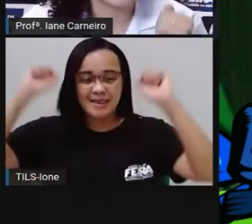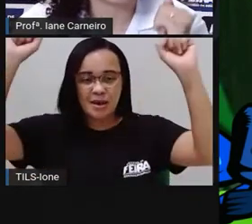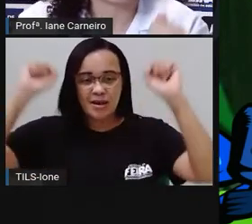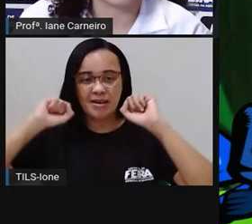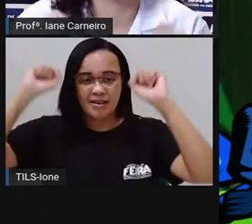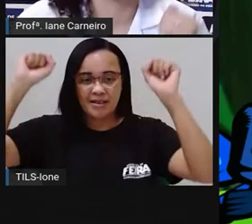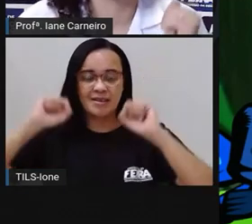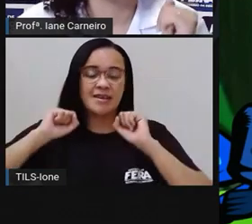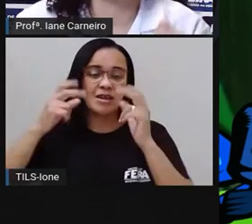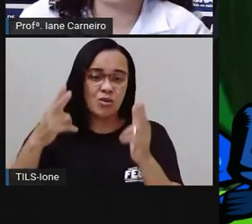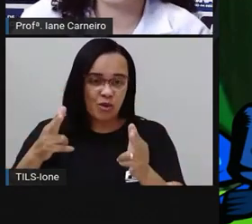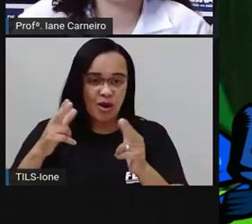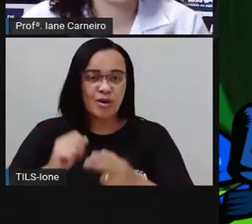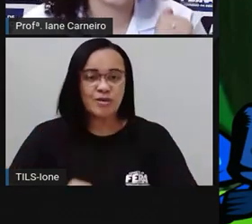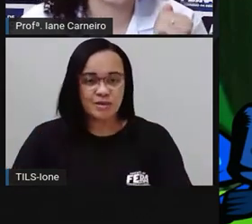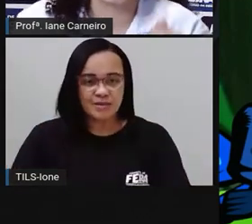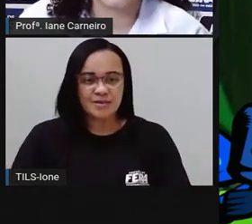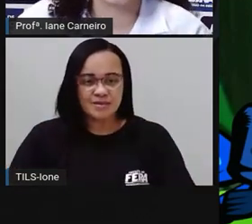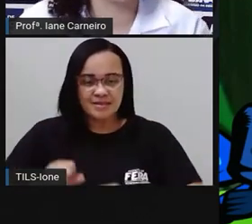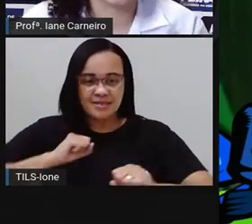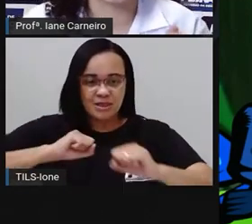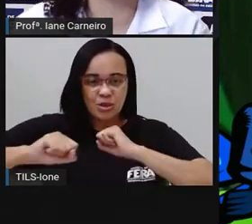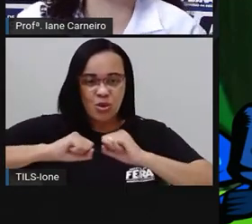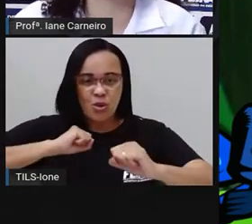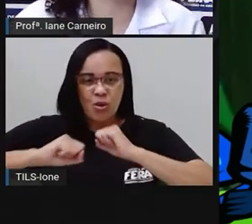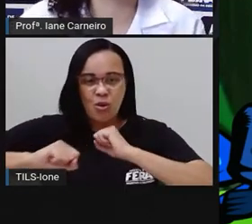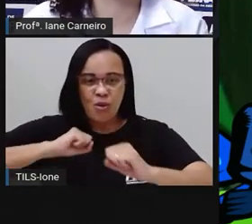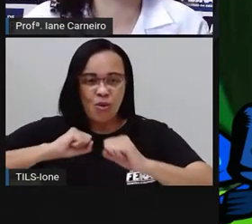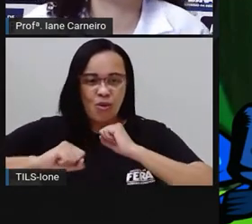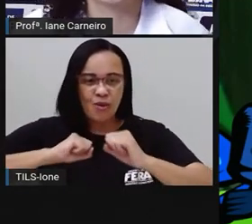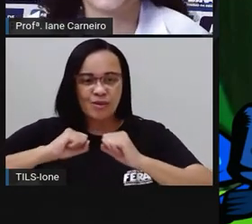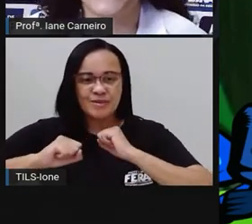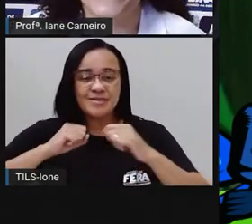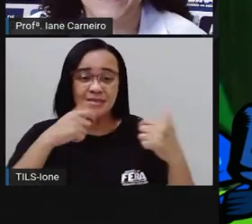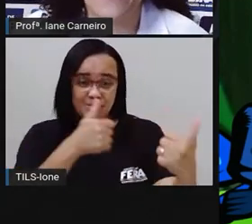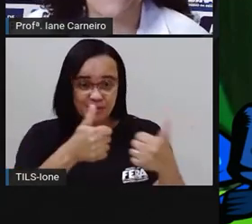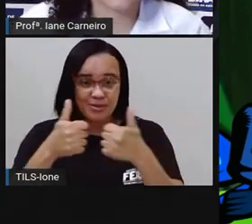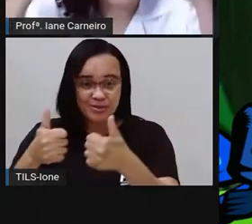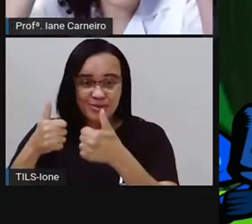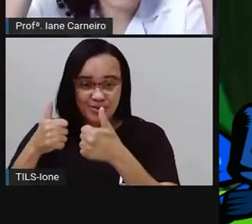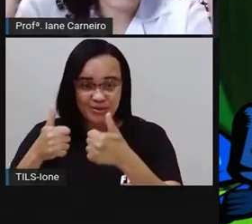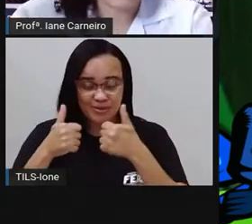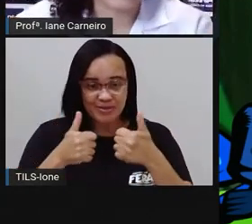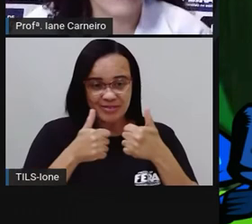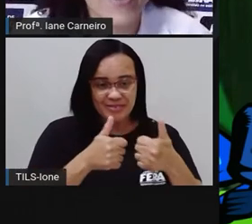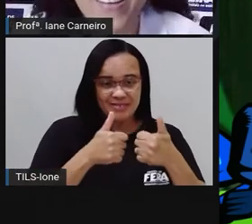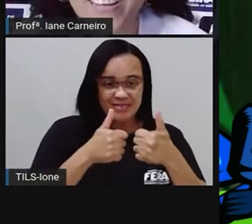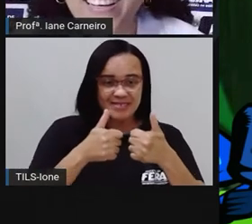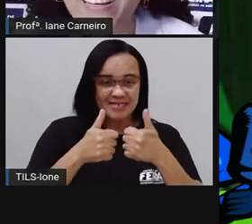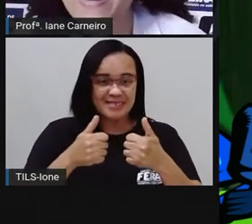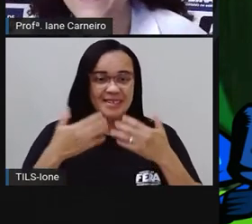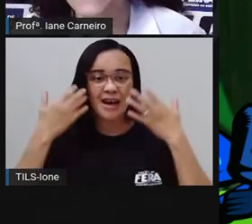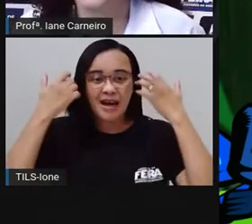do lugar. Isso. Muito bom. A Pro já tá suando aqui,